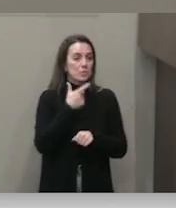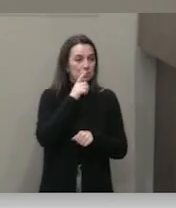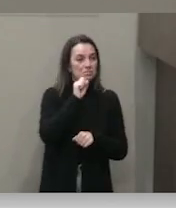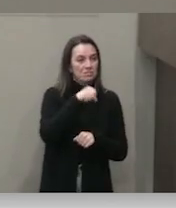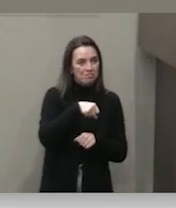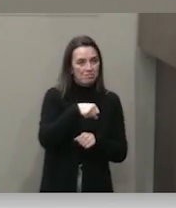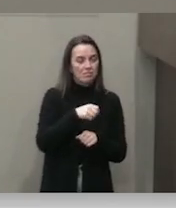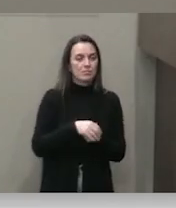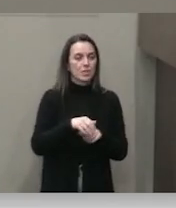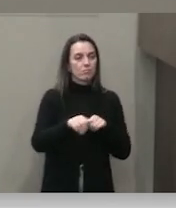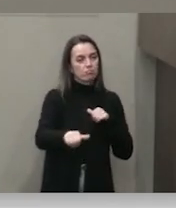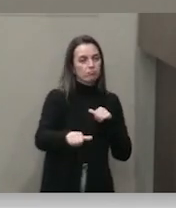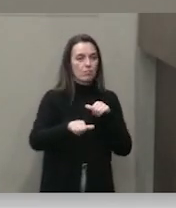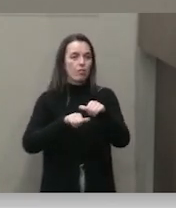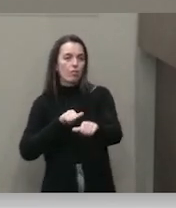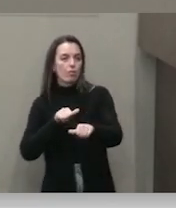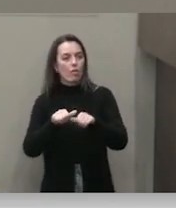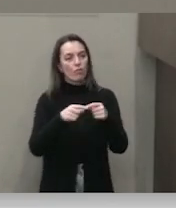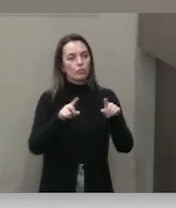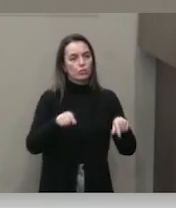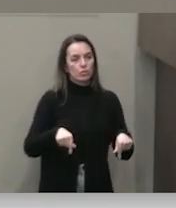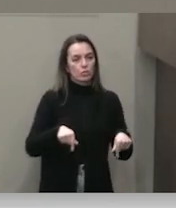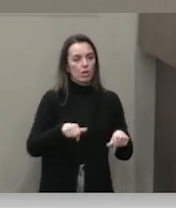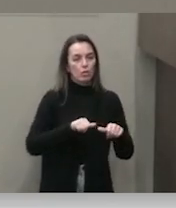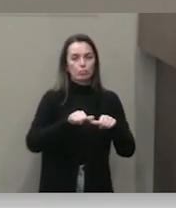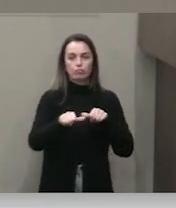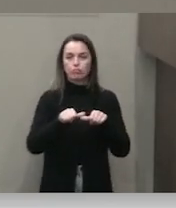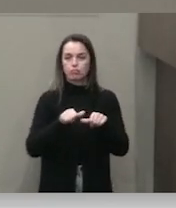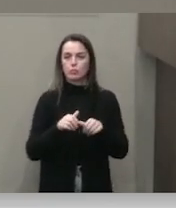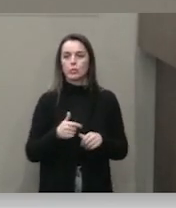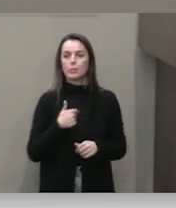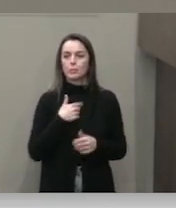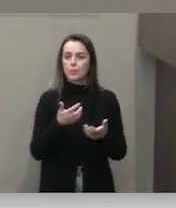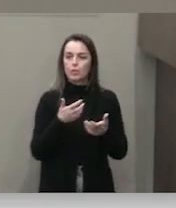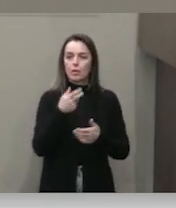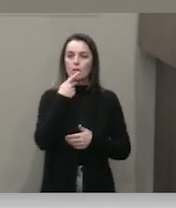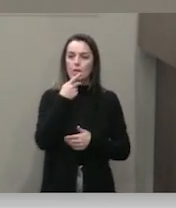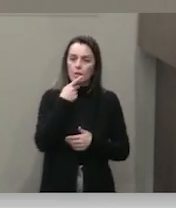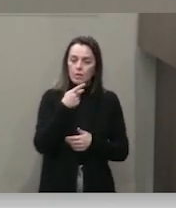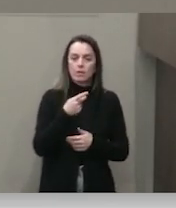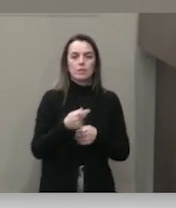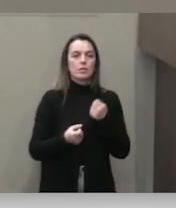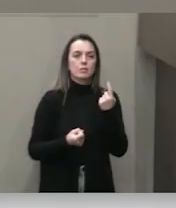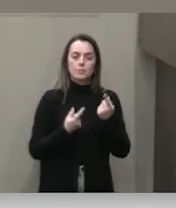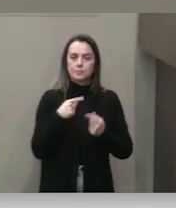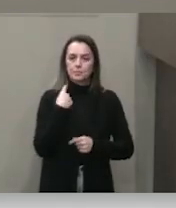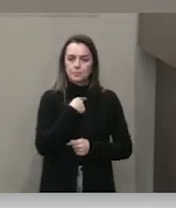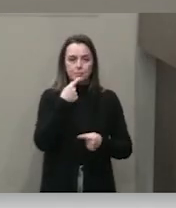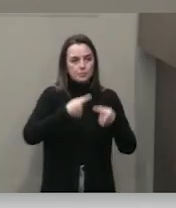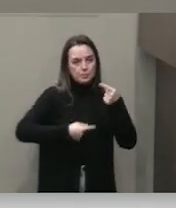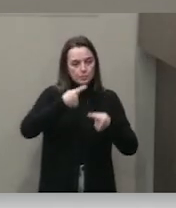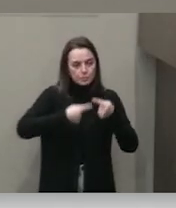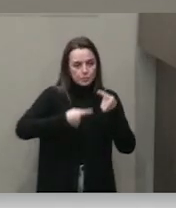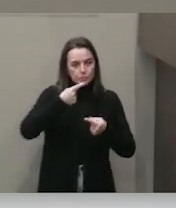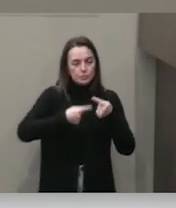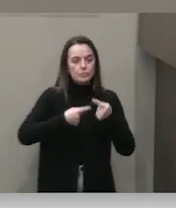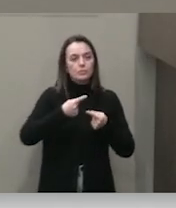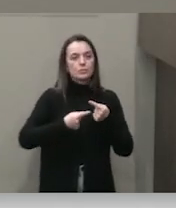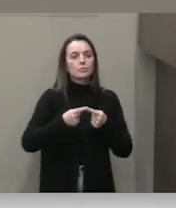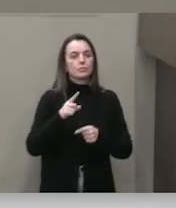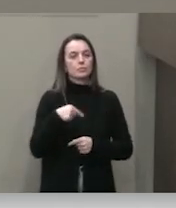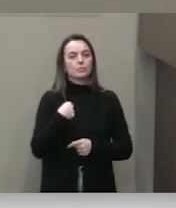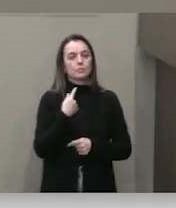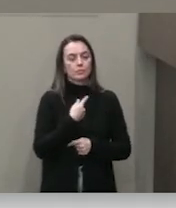escala, fazer um revezamento melhor. Então, gostaria aqui de ressaltar esses pontos que a gente discutiu dentro da